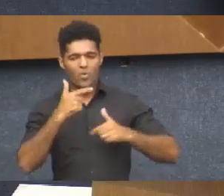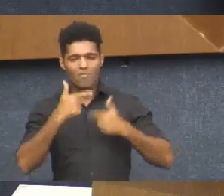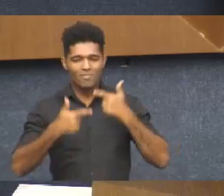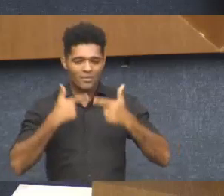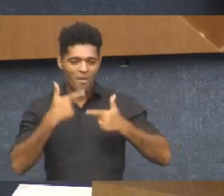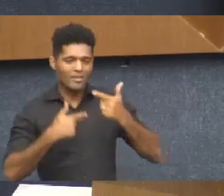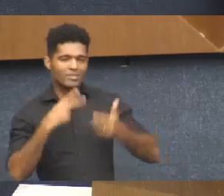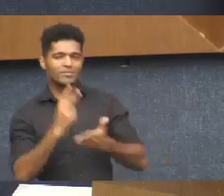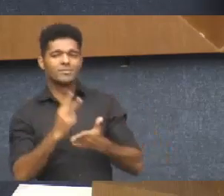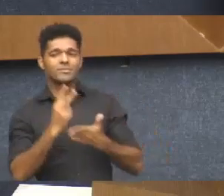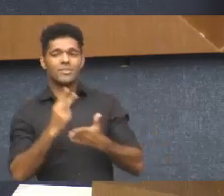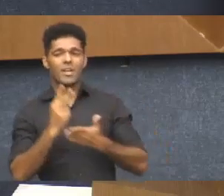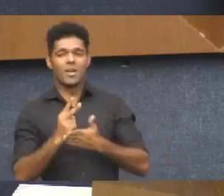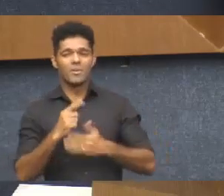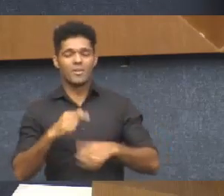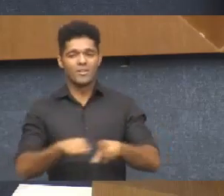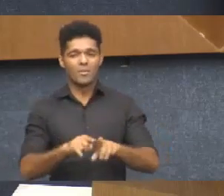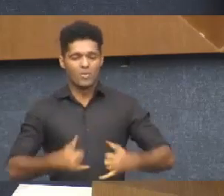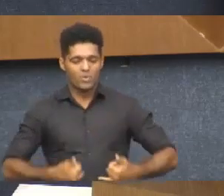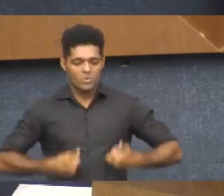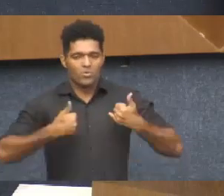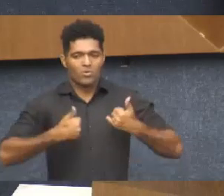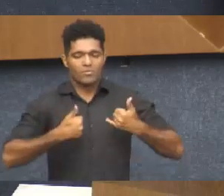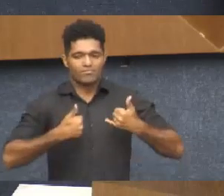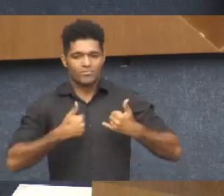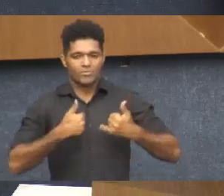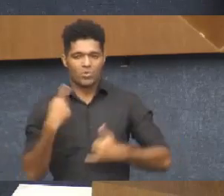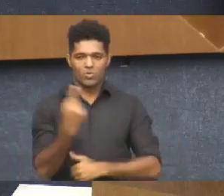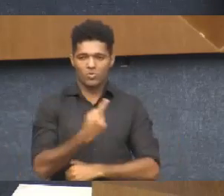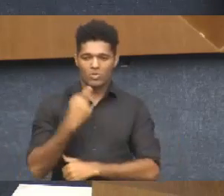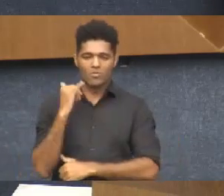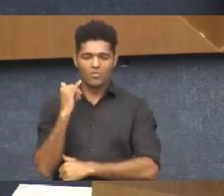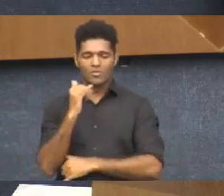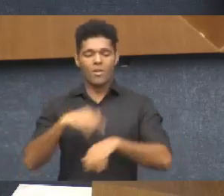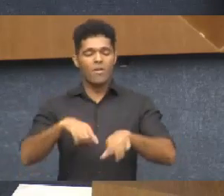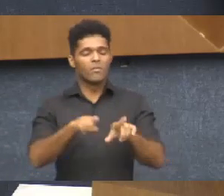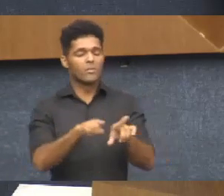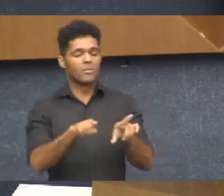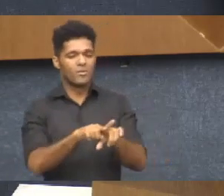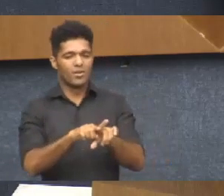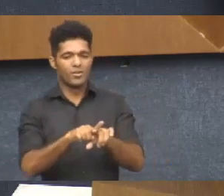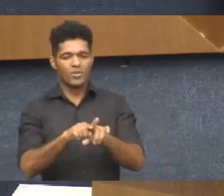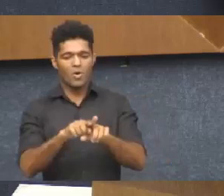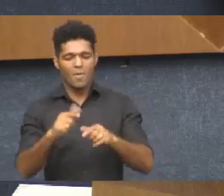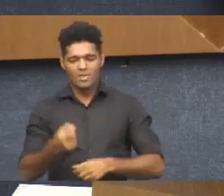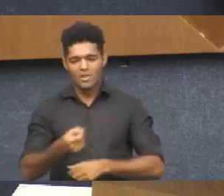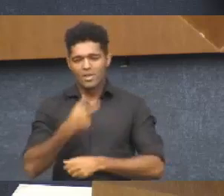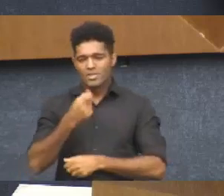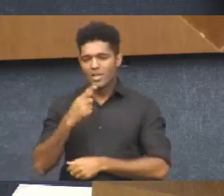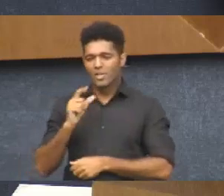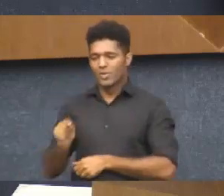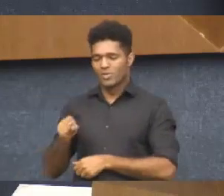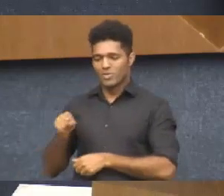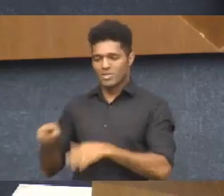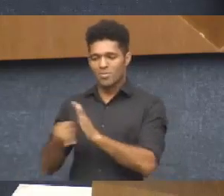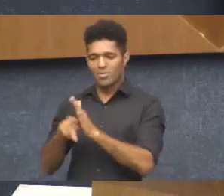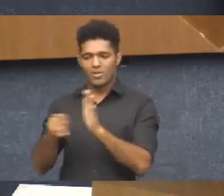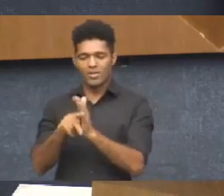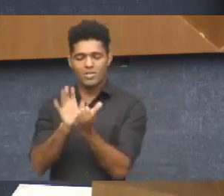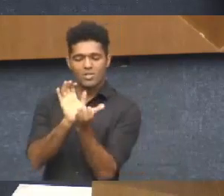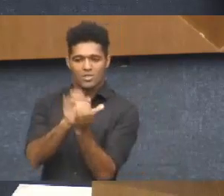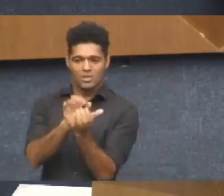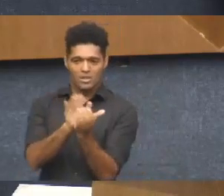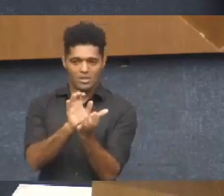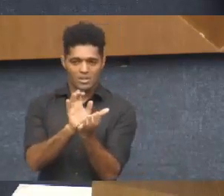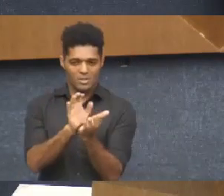orgulhar do nosso falar. E mais engraçado é que você é recifense de nascença,